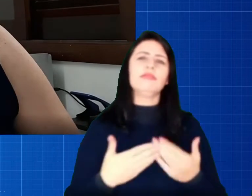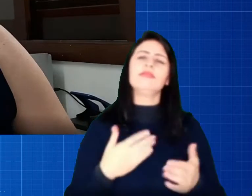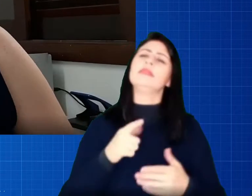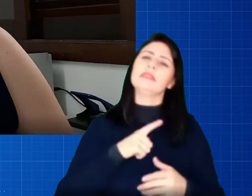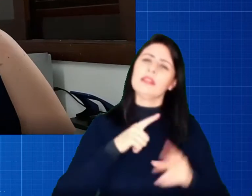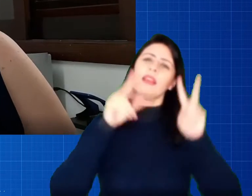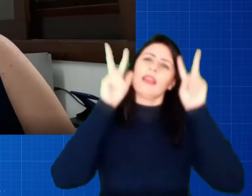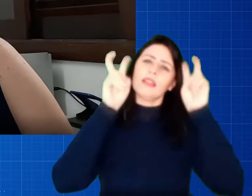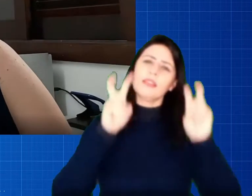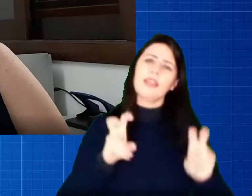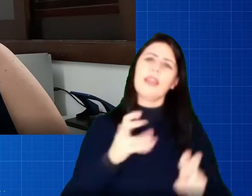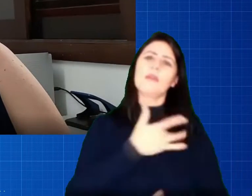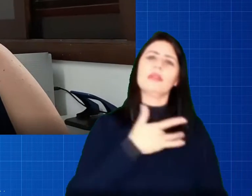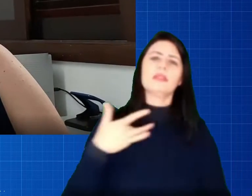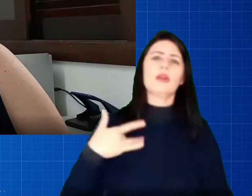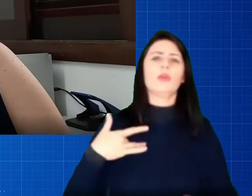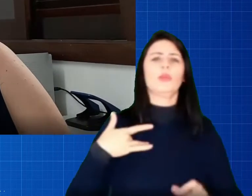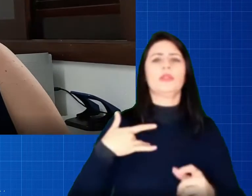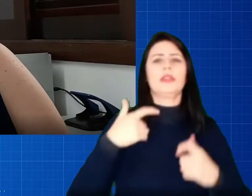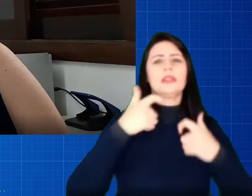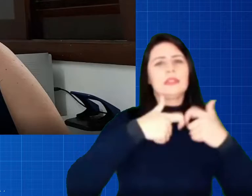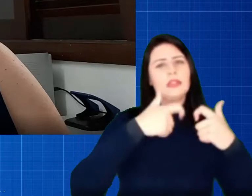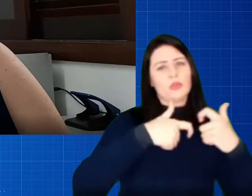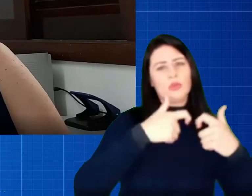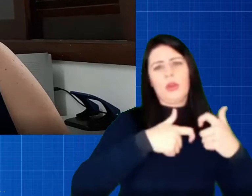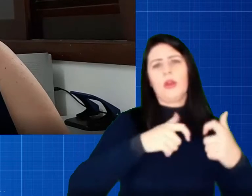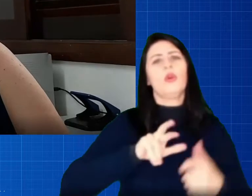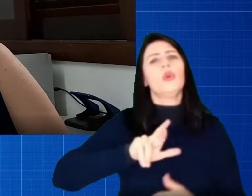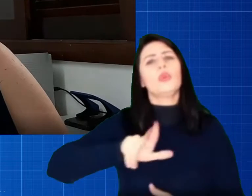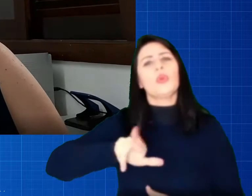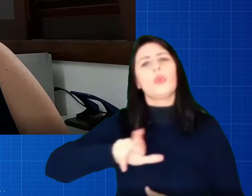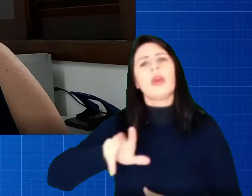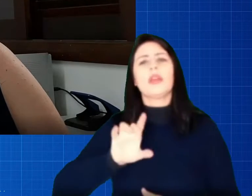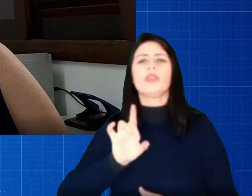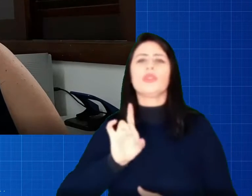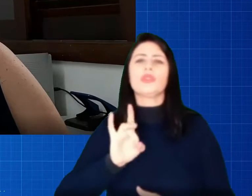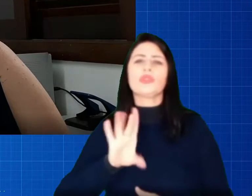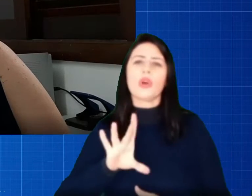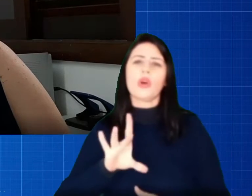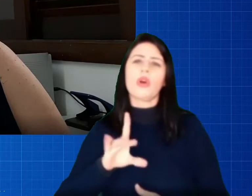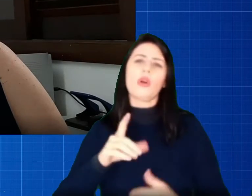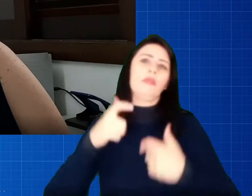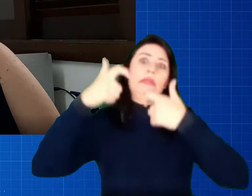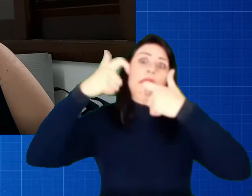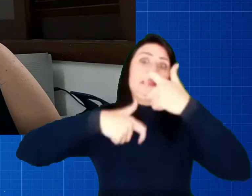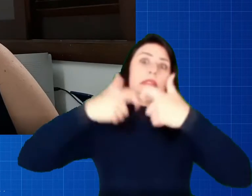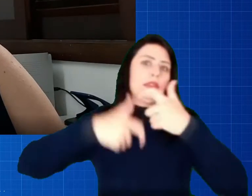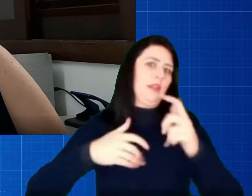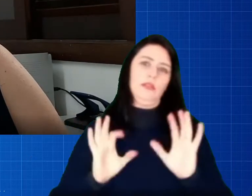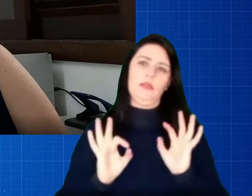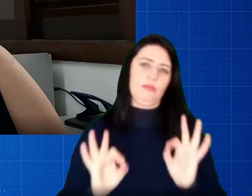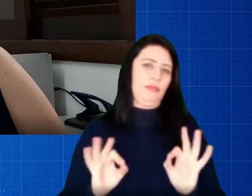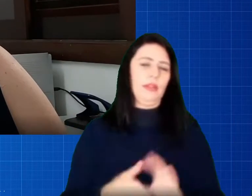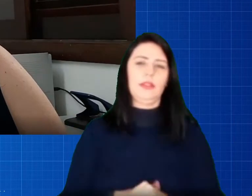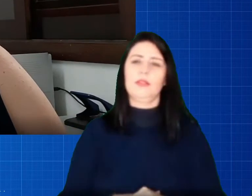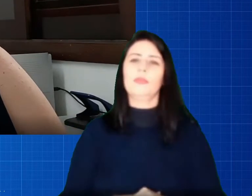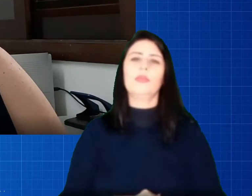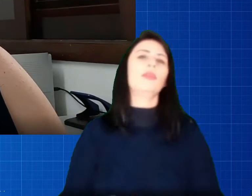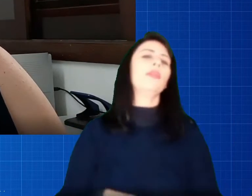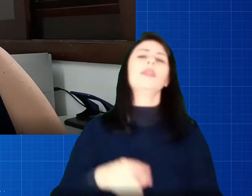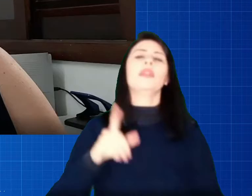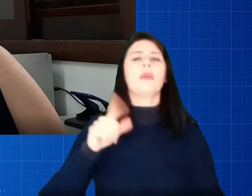que envolve quando a gente fala de saúde sexual, muito mais do que só a ideia de fazer sexo, que